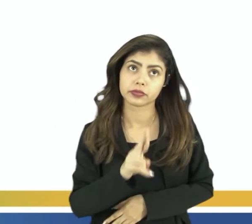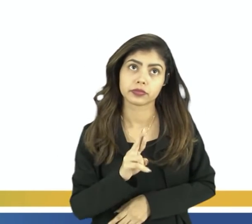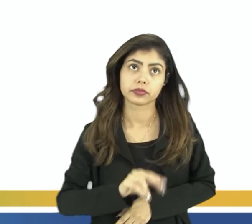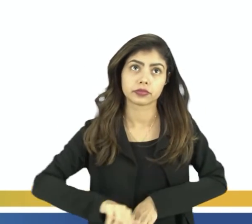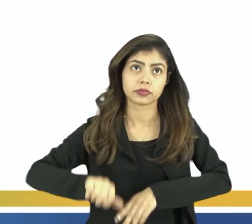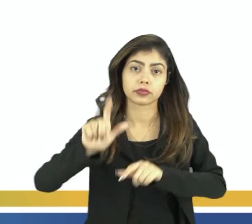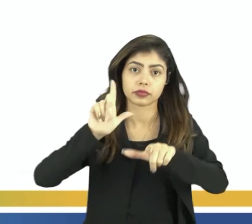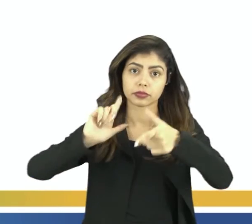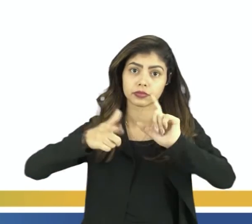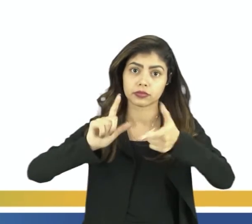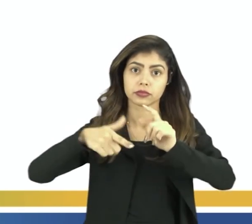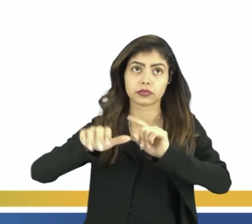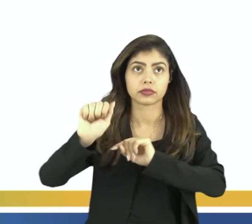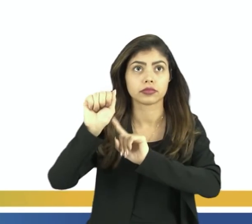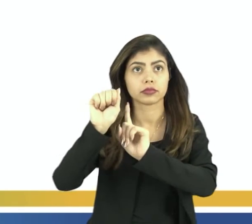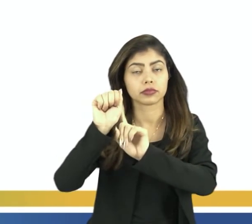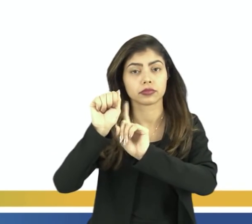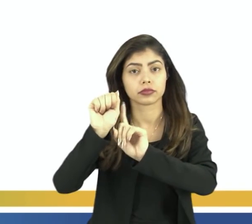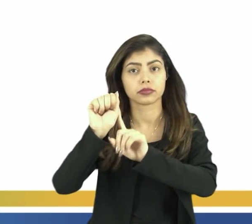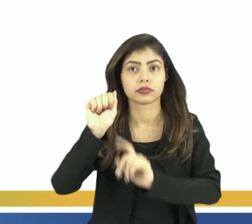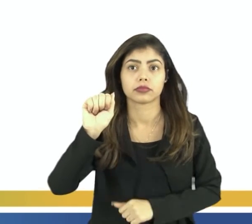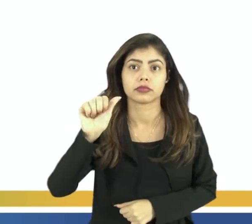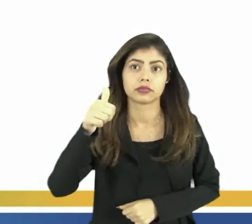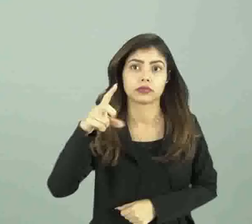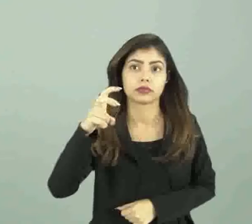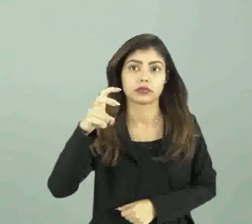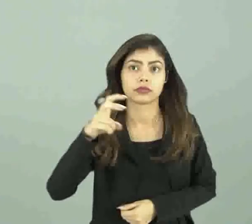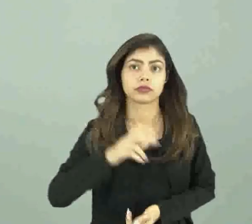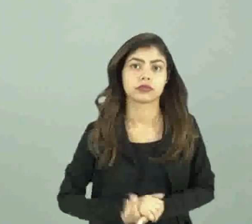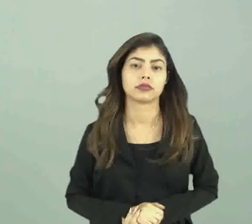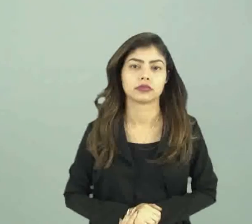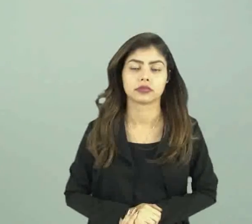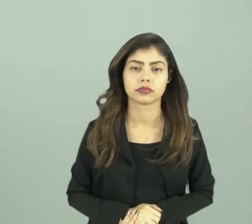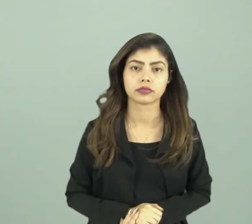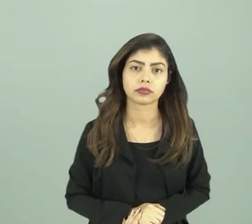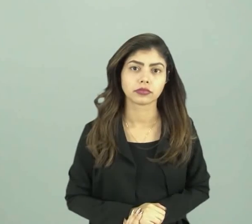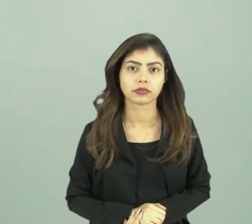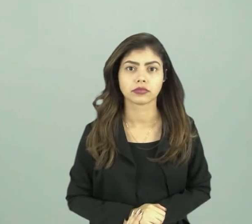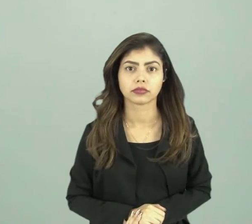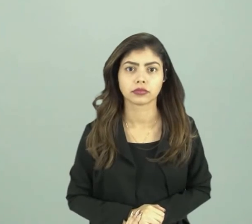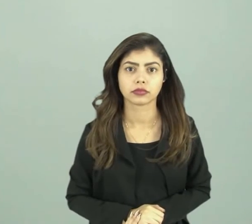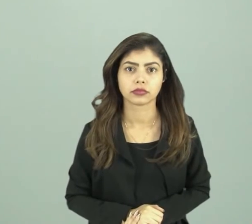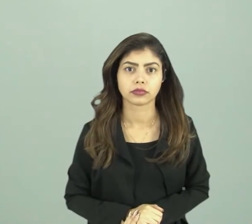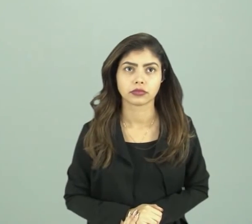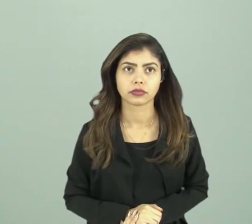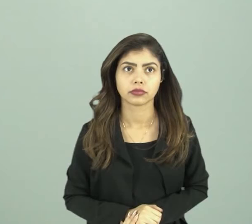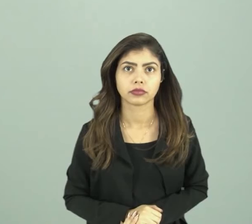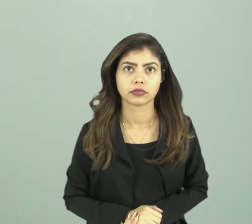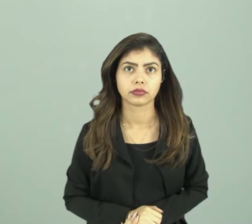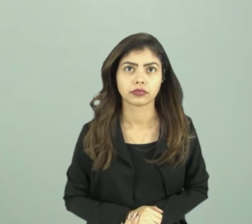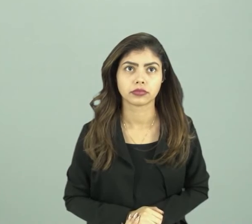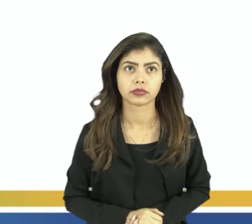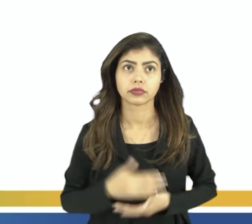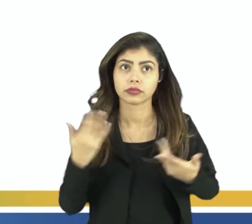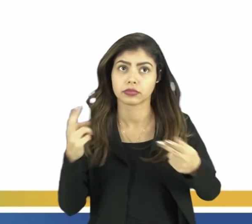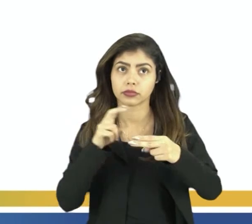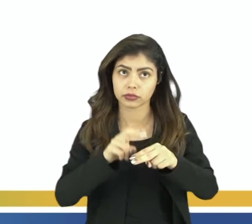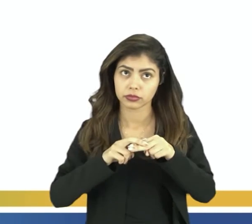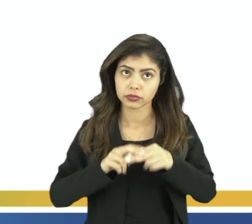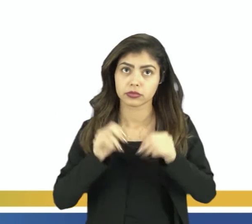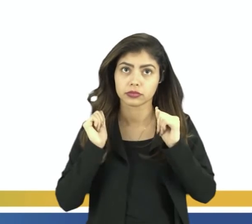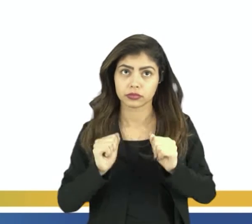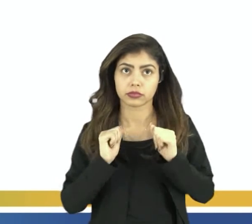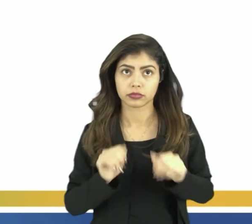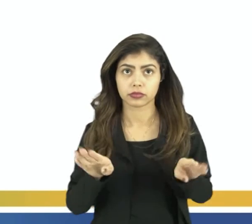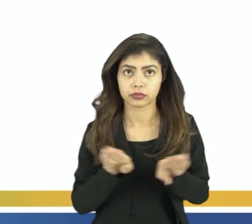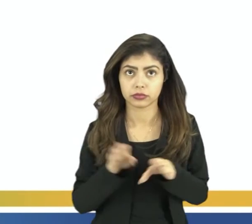que a alternativa foi a letra A, que abaixou, então, 15 centímetros, como foi concluída aí a nossa questão. Portanto,